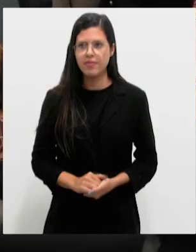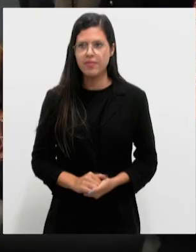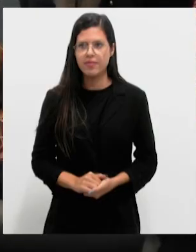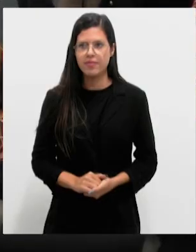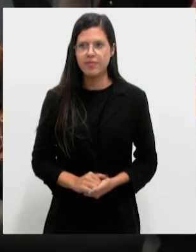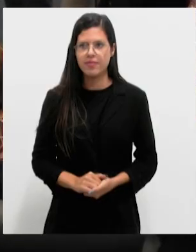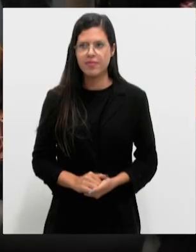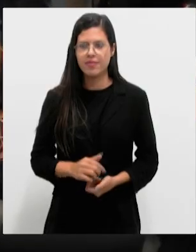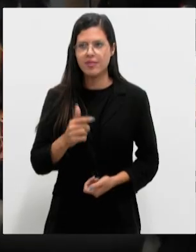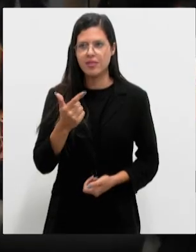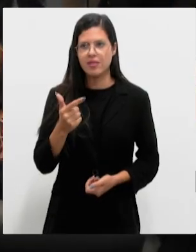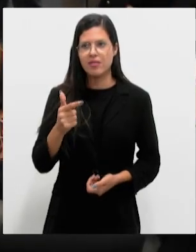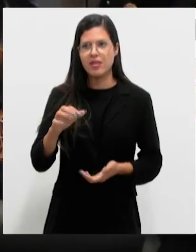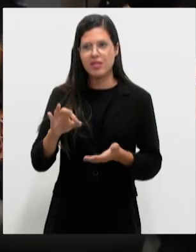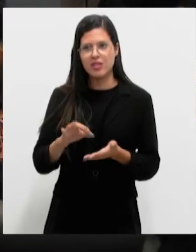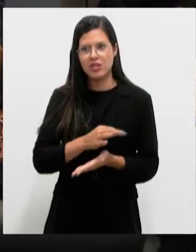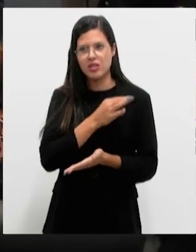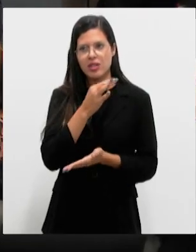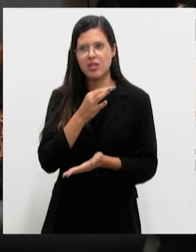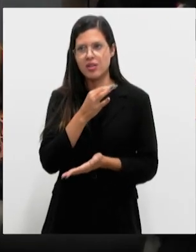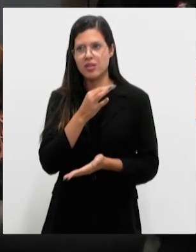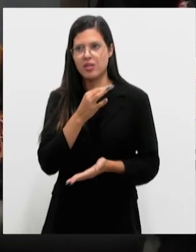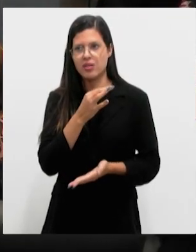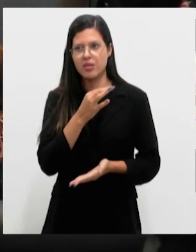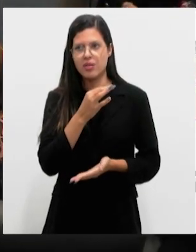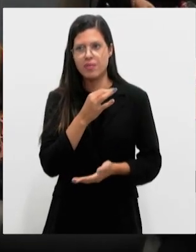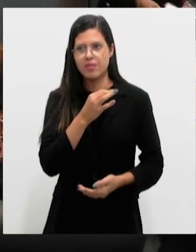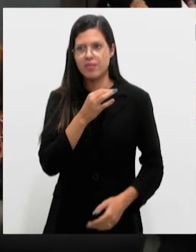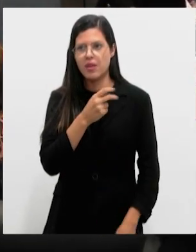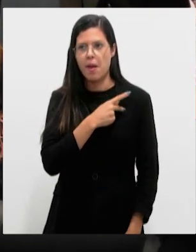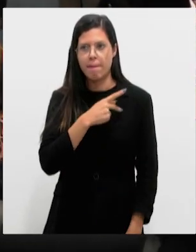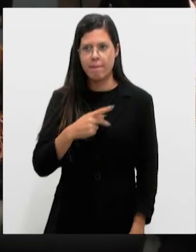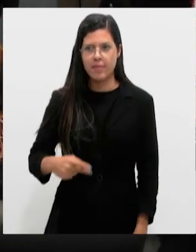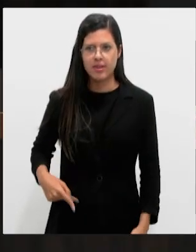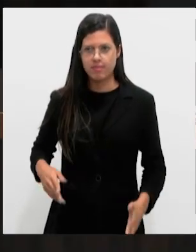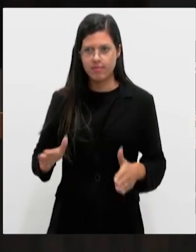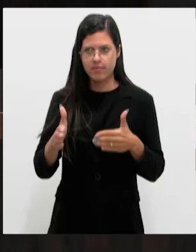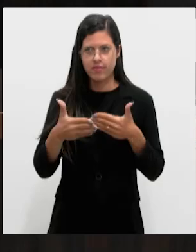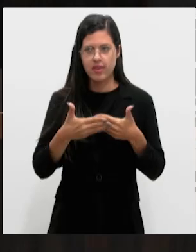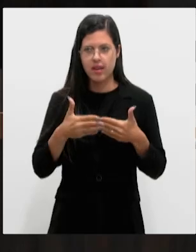Não havendo mais oradores inscritos, a presidência